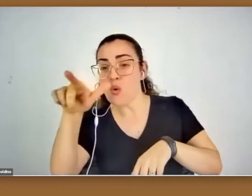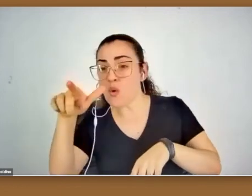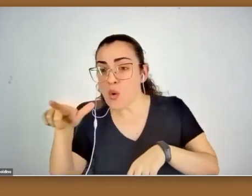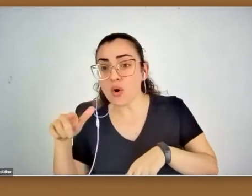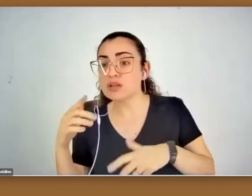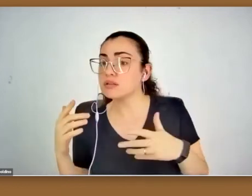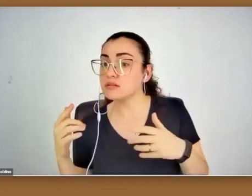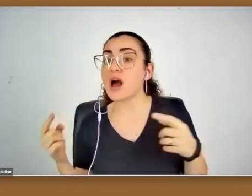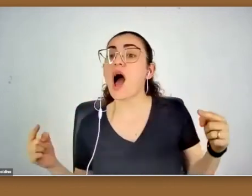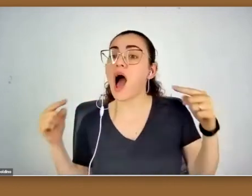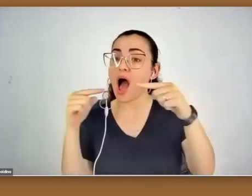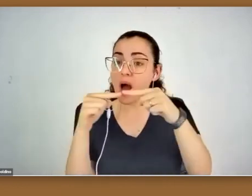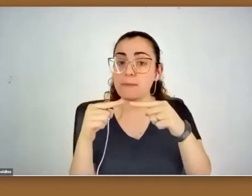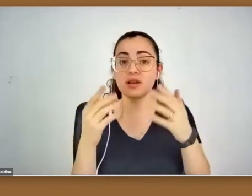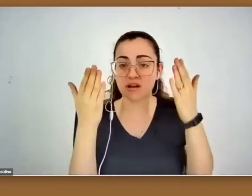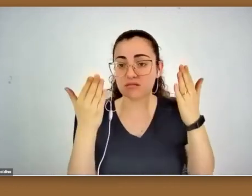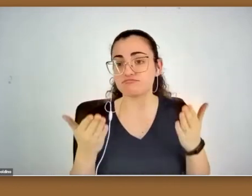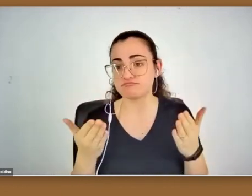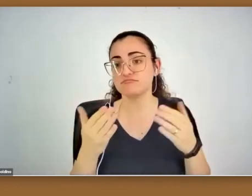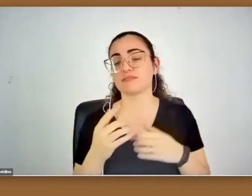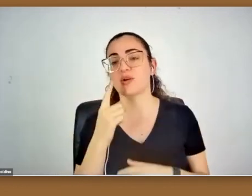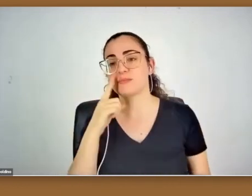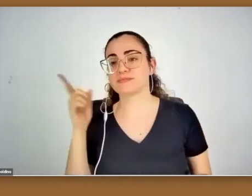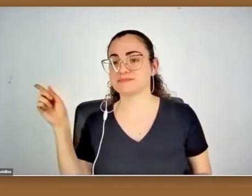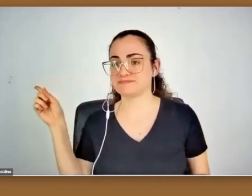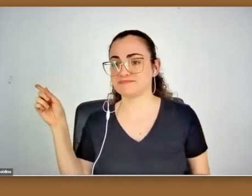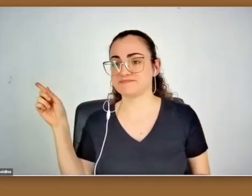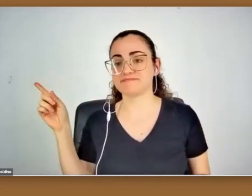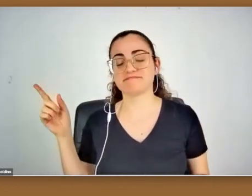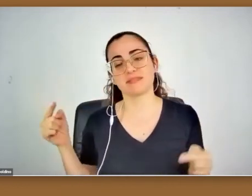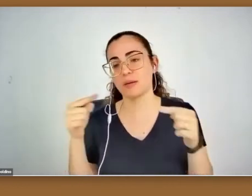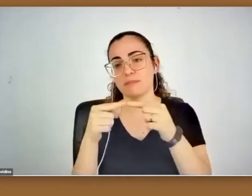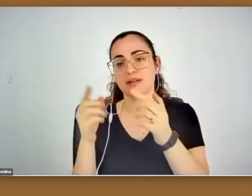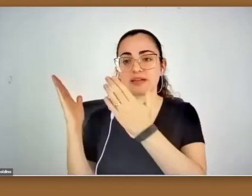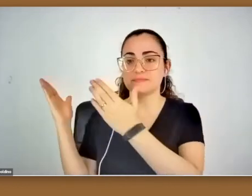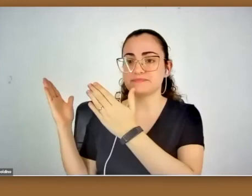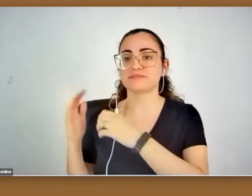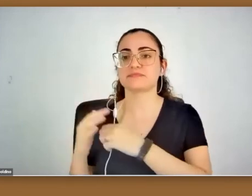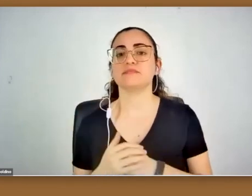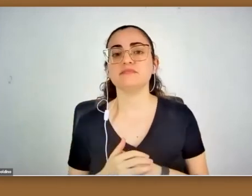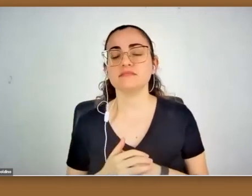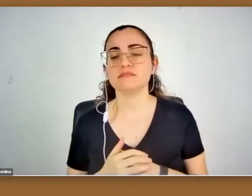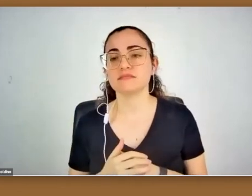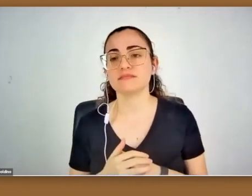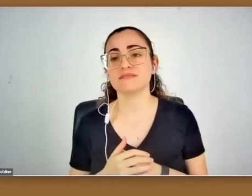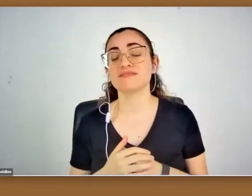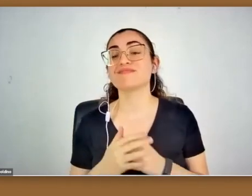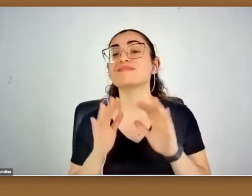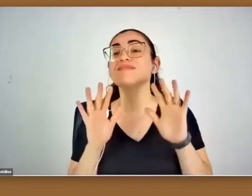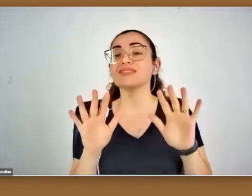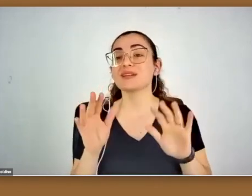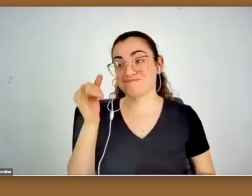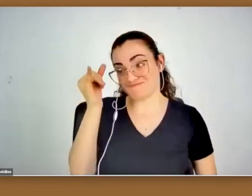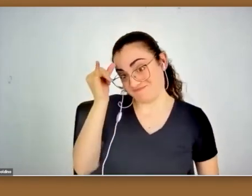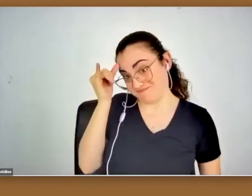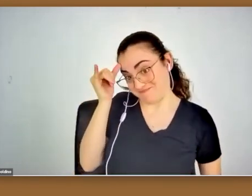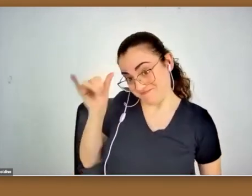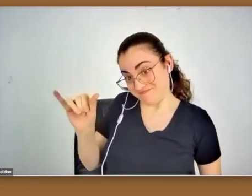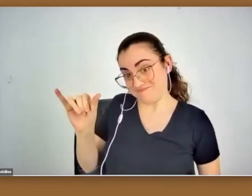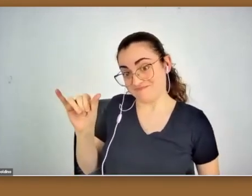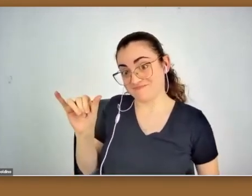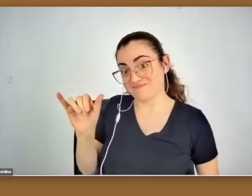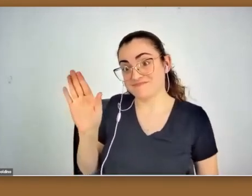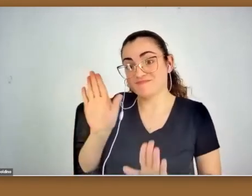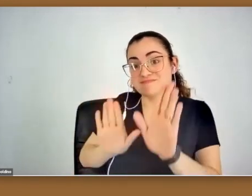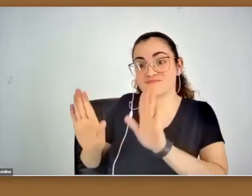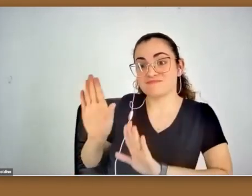Então, não adianta a gente entender só um lado. As ações para você conseguir prevenir e controlar isso são